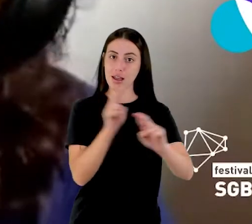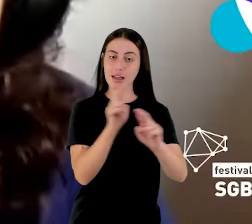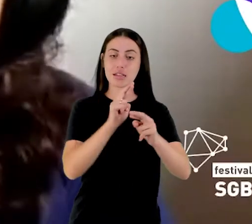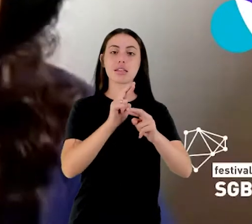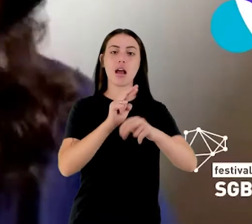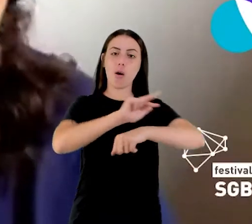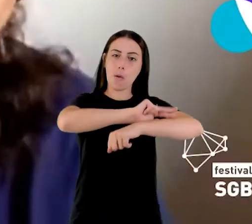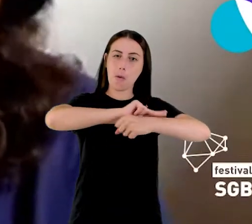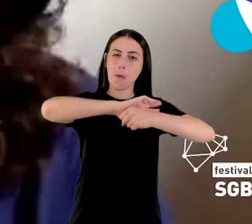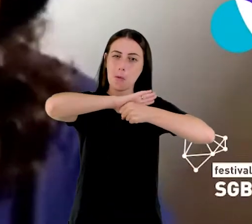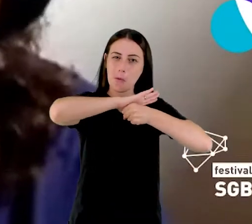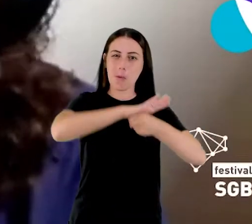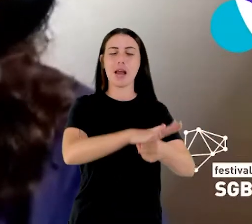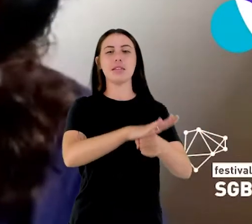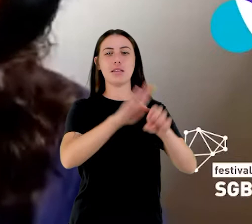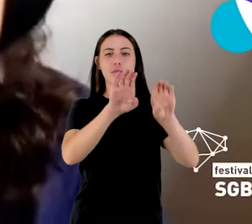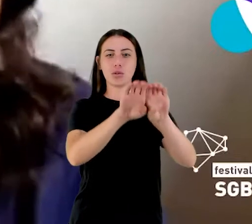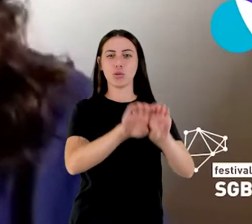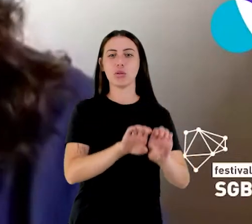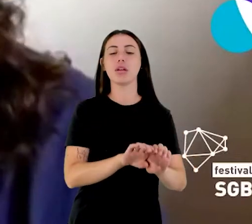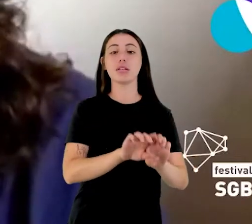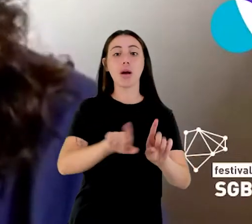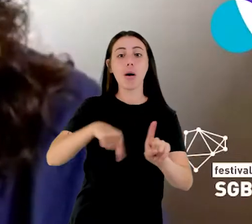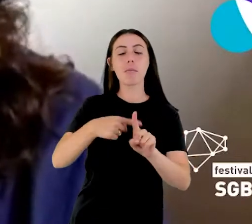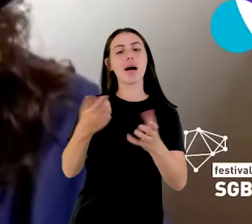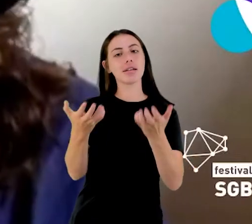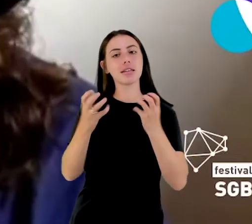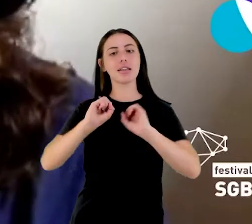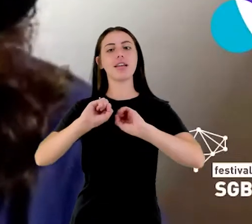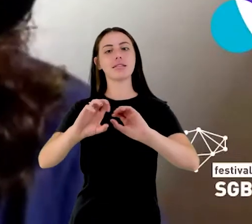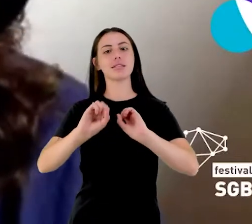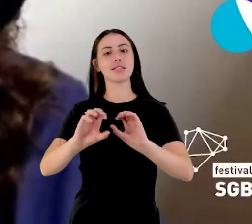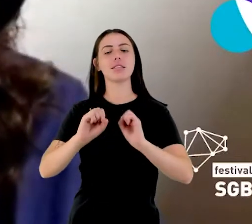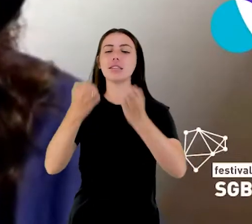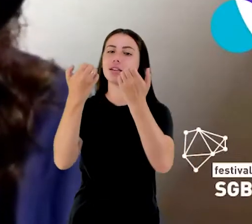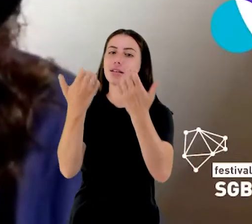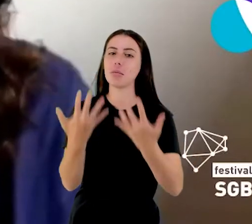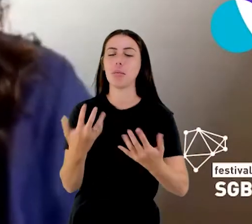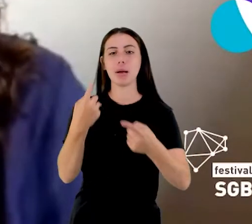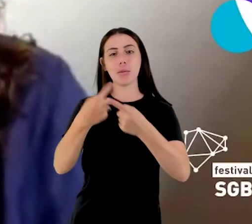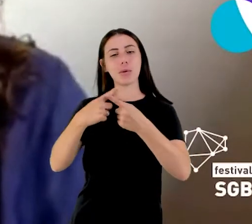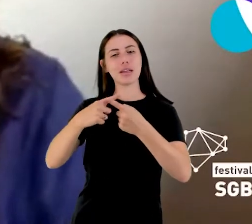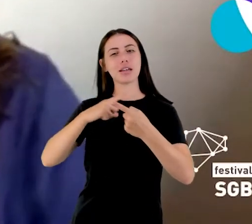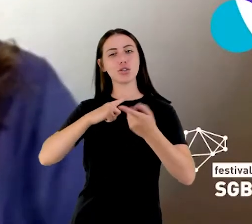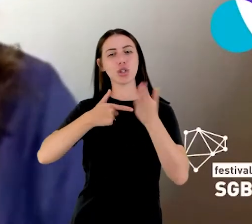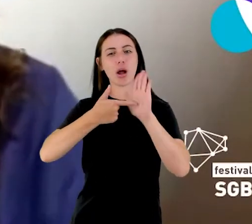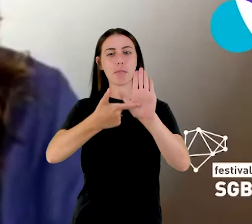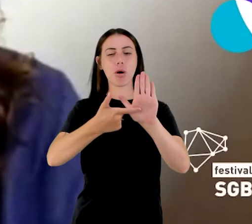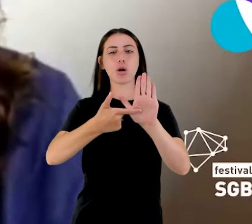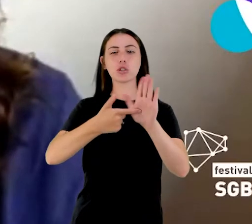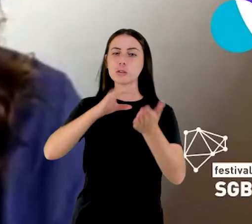muito carismático, muito inteligente, muito articulado, e ali a gente entendeu que o filme também, além de abordar o